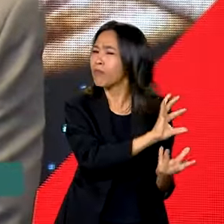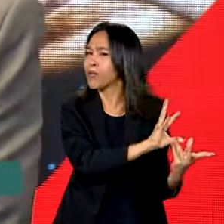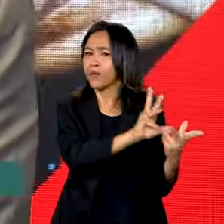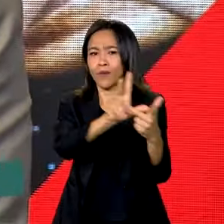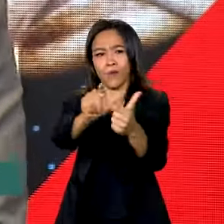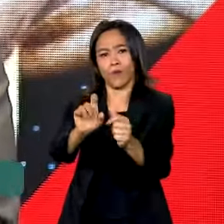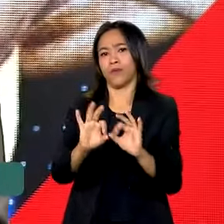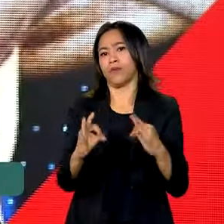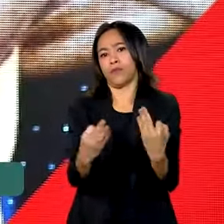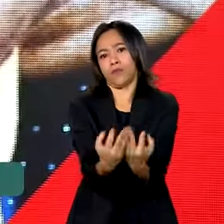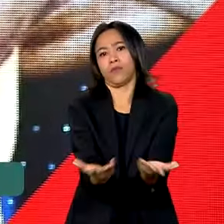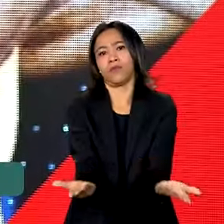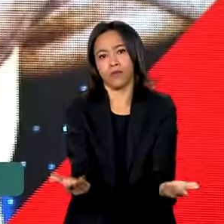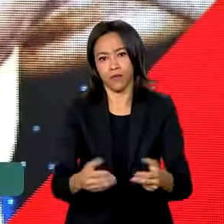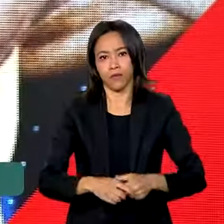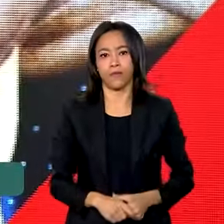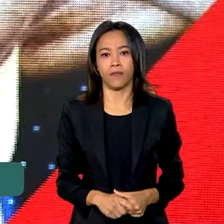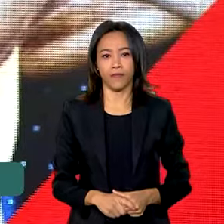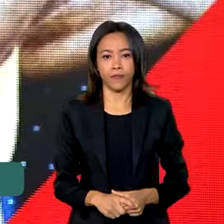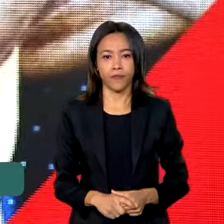todos.